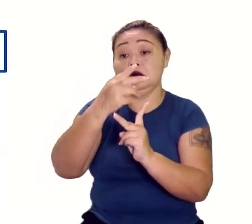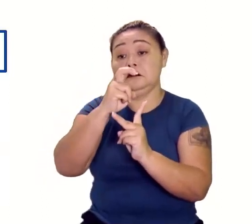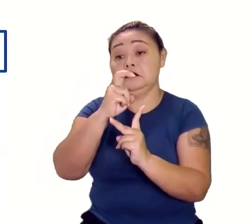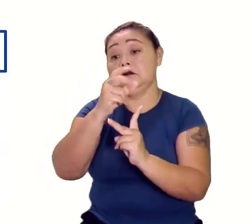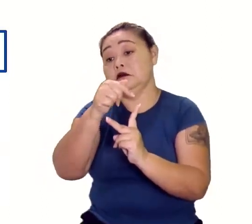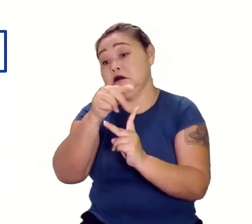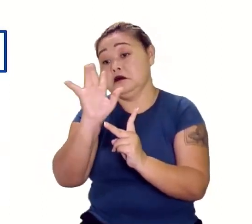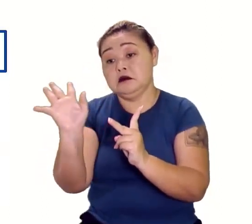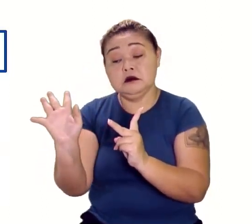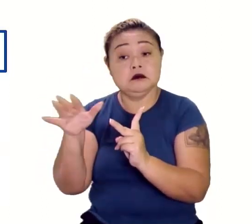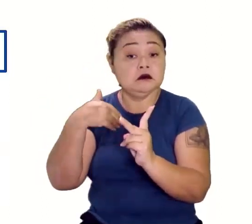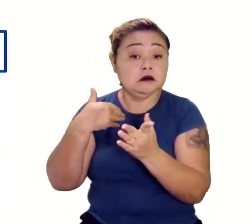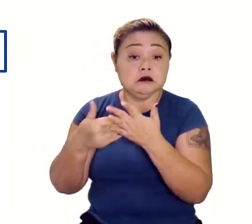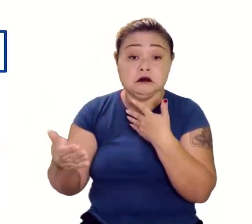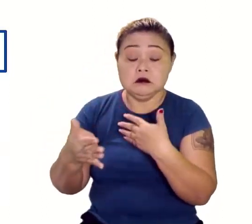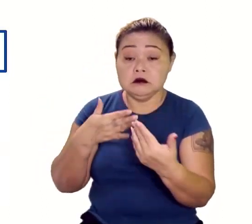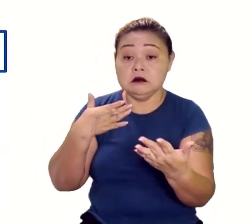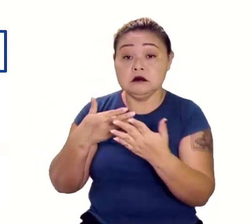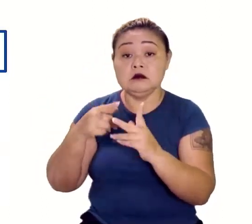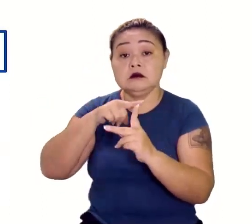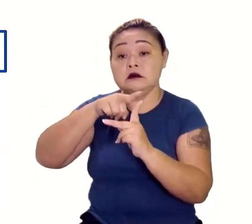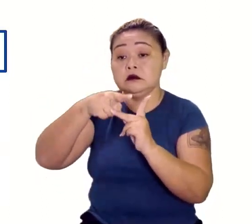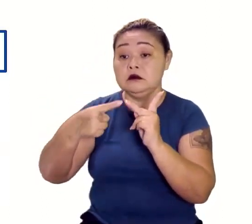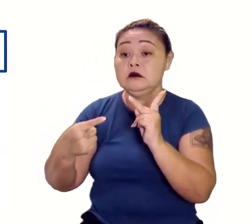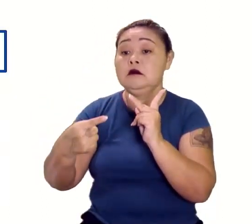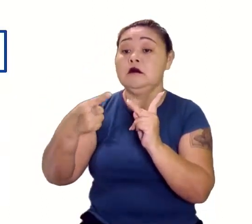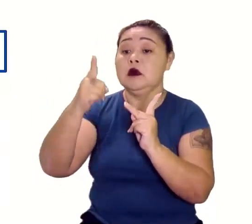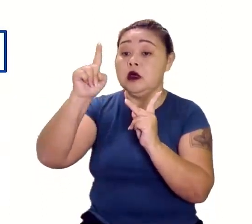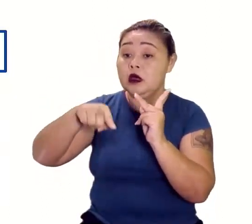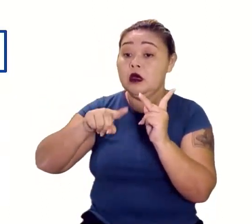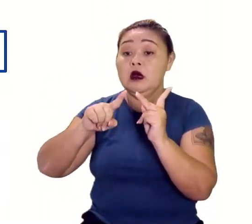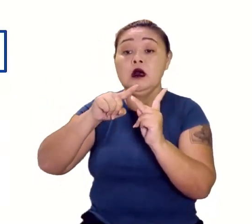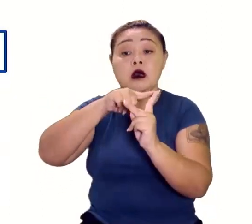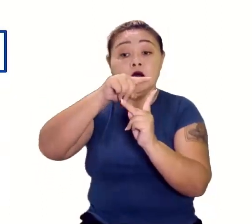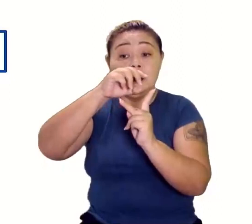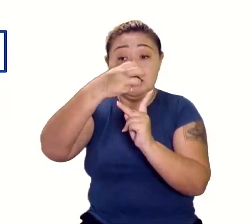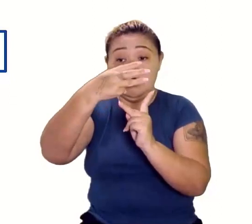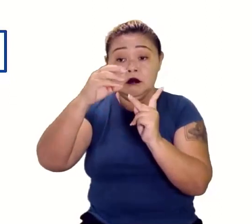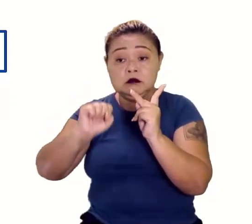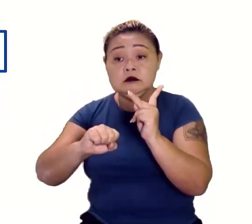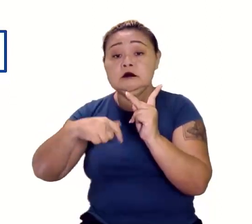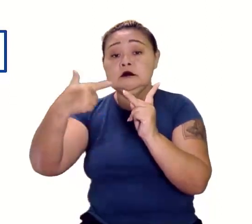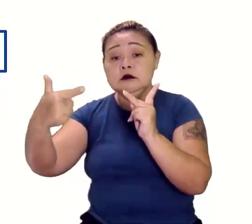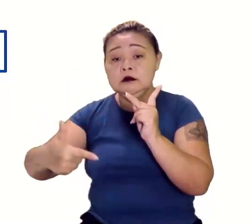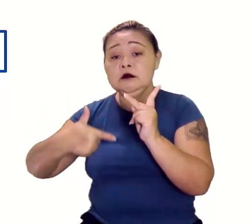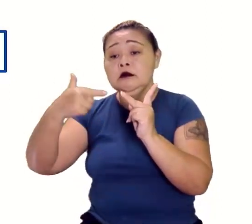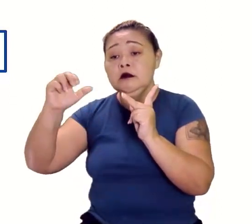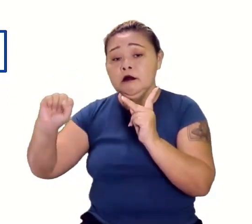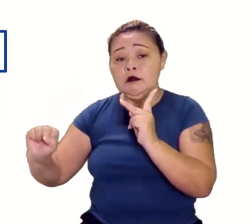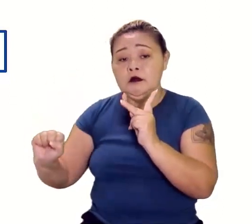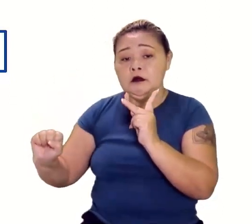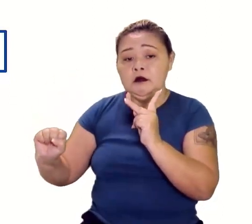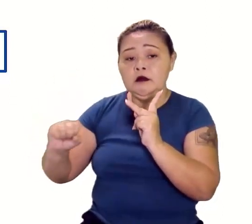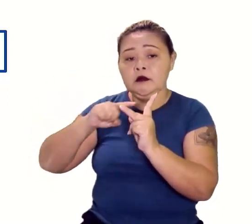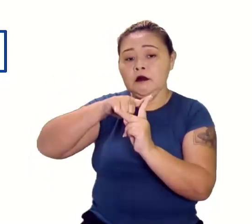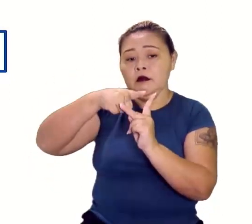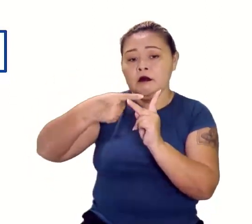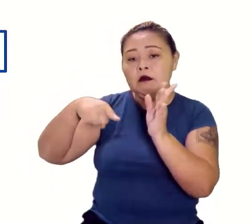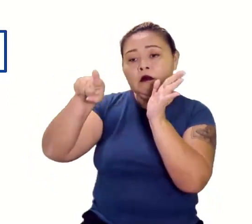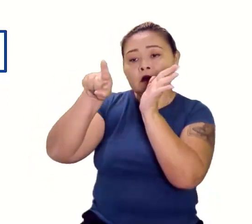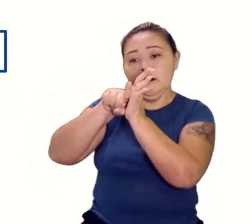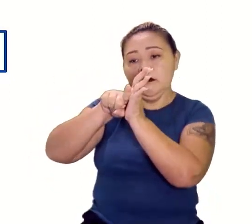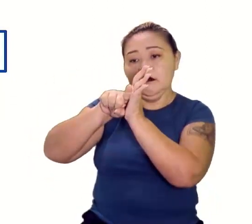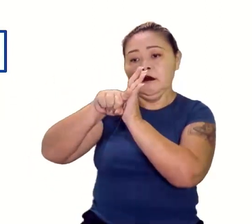5, 7, tanto faz, né? Raiz cúbica de 8 é 2, por quê? 2 vezes 2 vezes 2 é 8. E a raiz cúbica